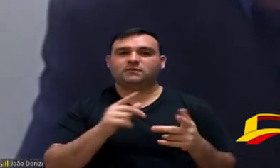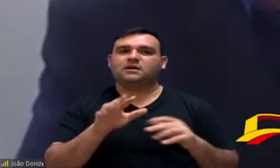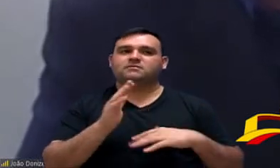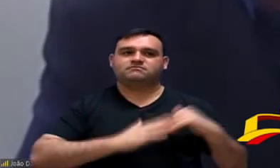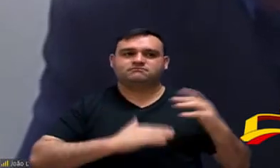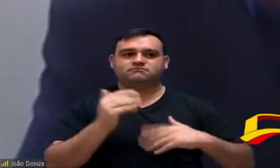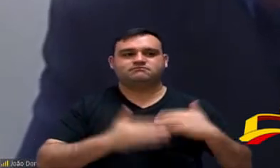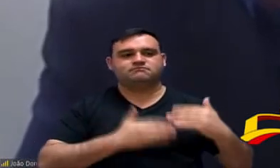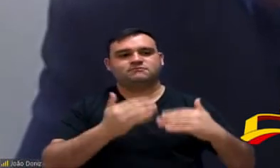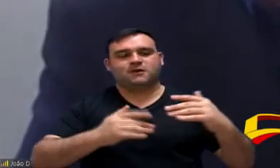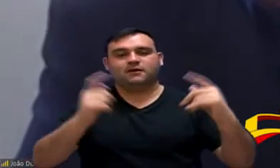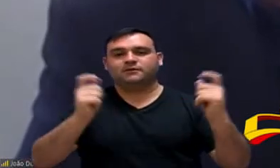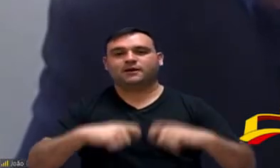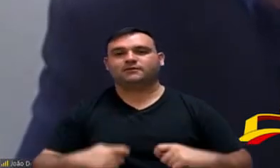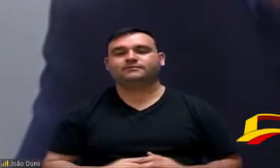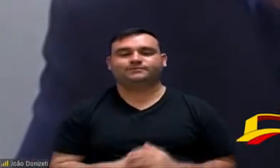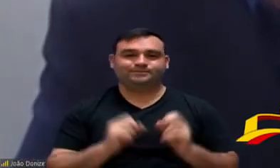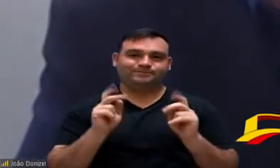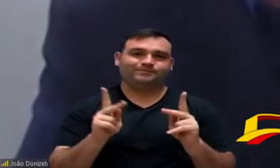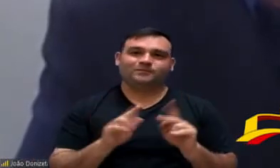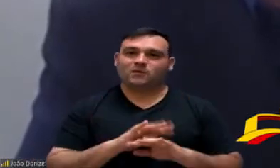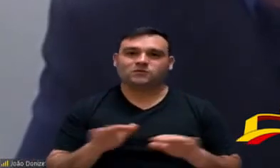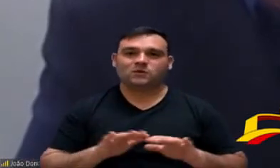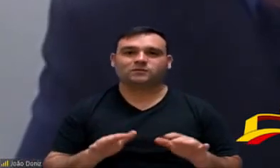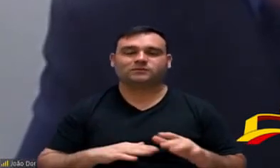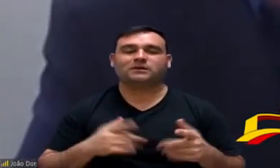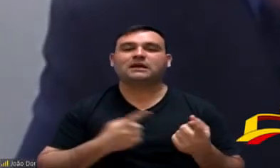coisas andarem. Ok?